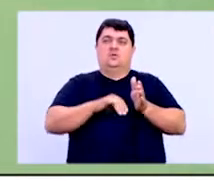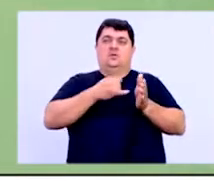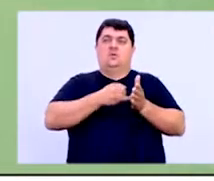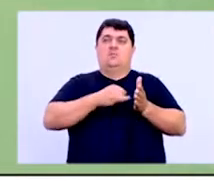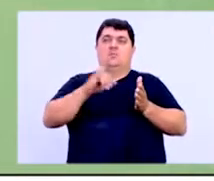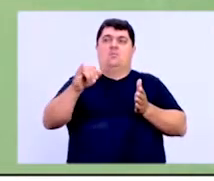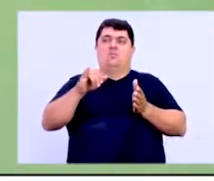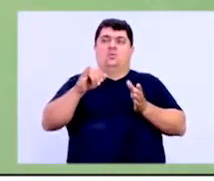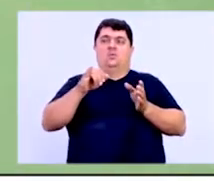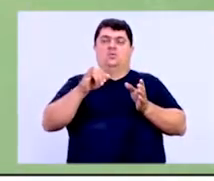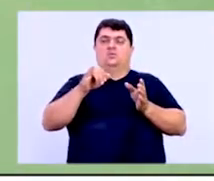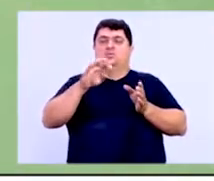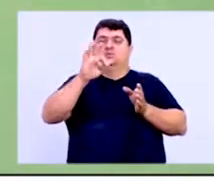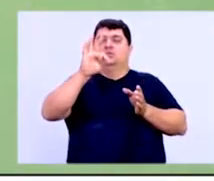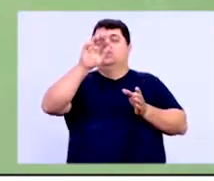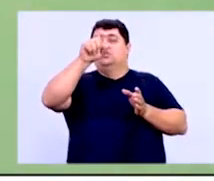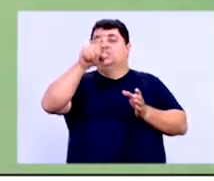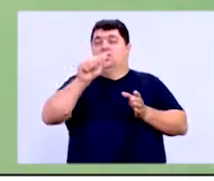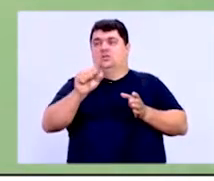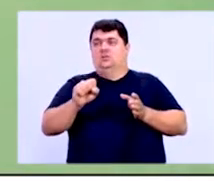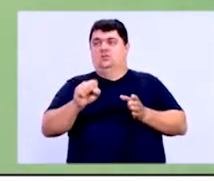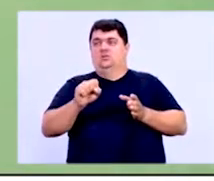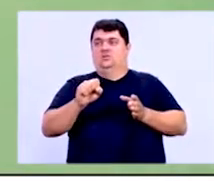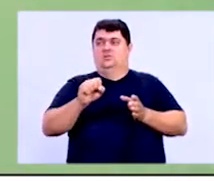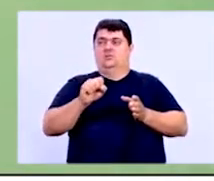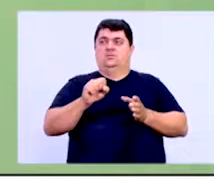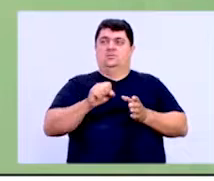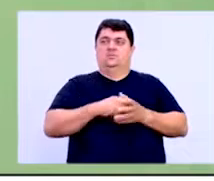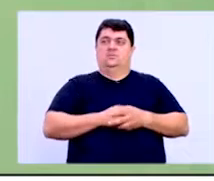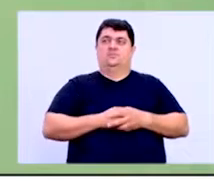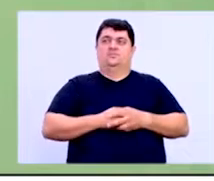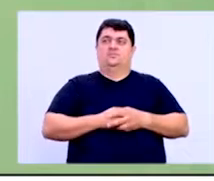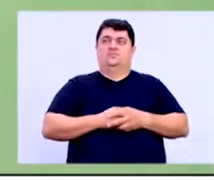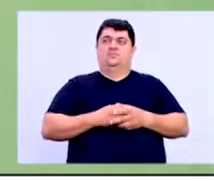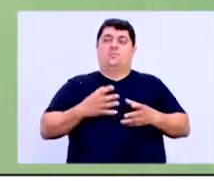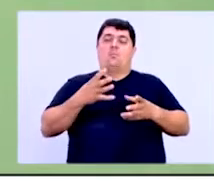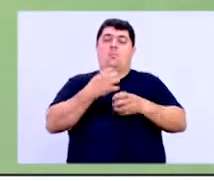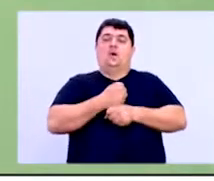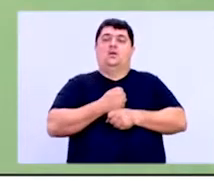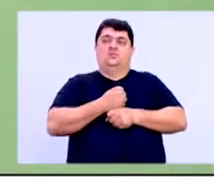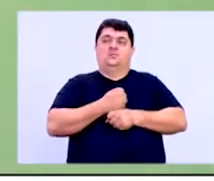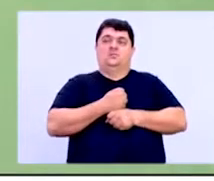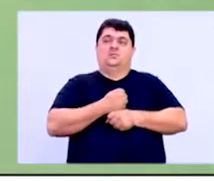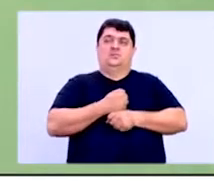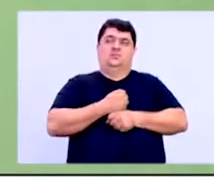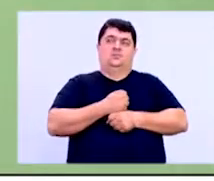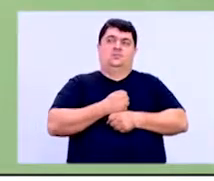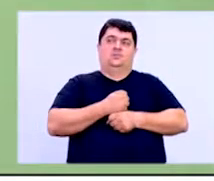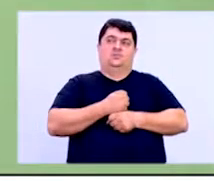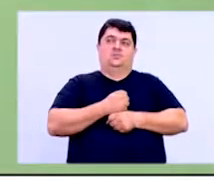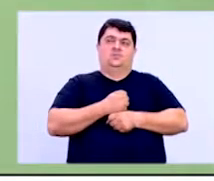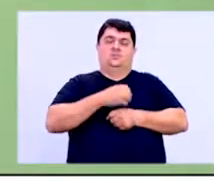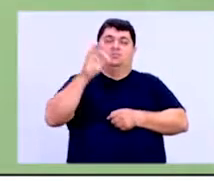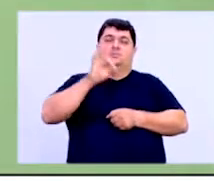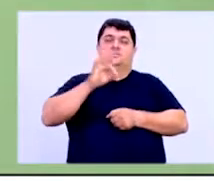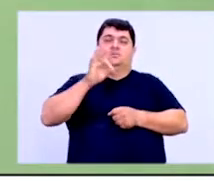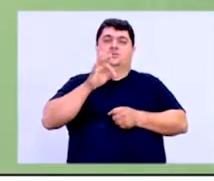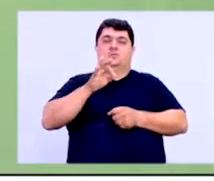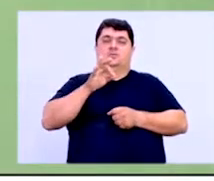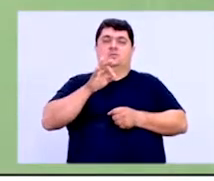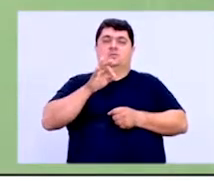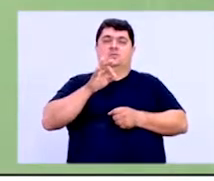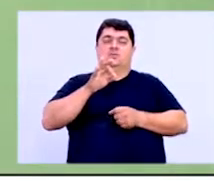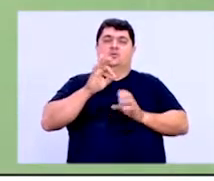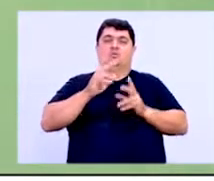impostos e taxas sobre venda. A porcentagem do impostos e taxas sobre venda. Mais o quê? Porcentagem de